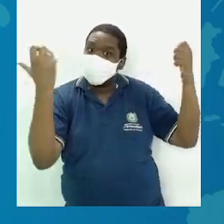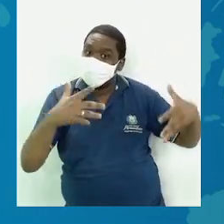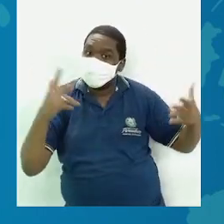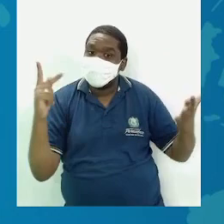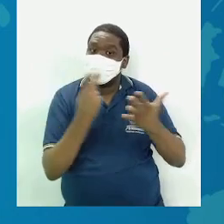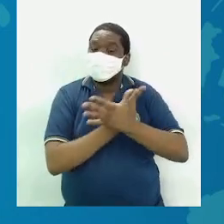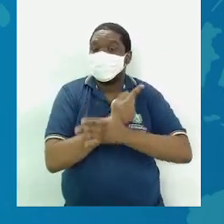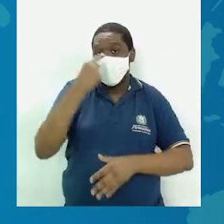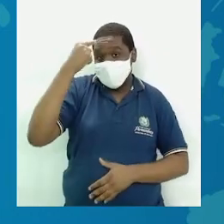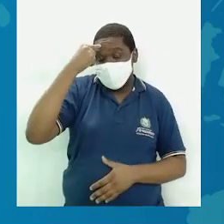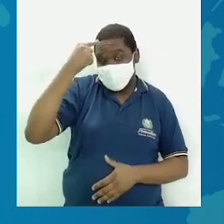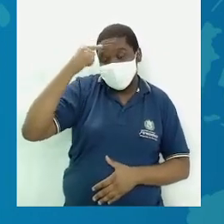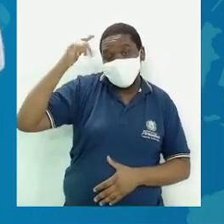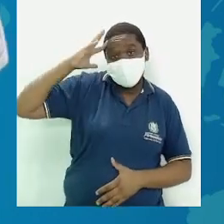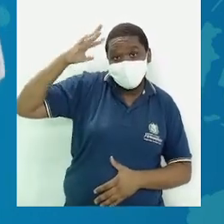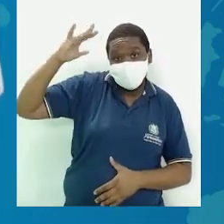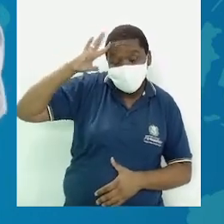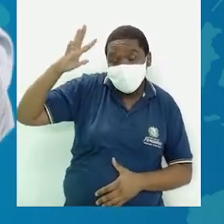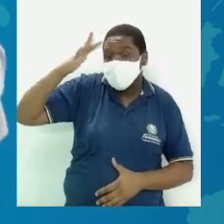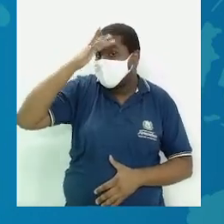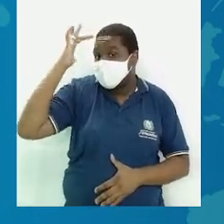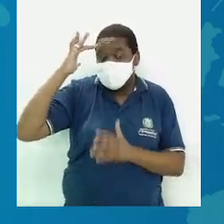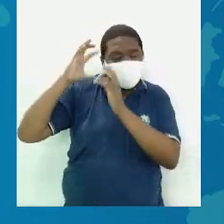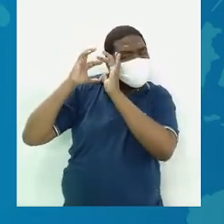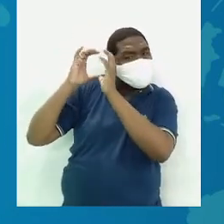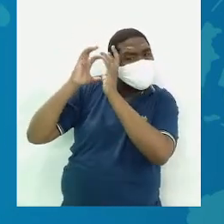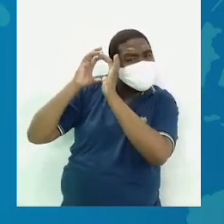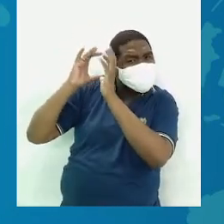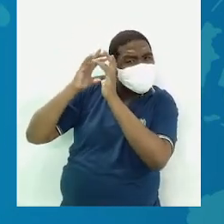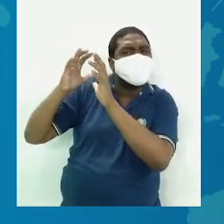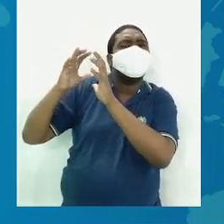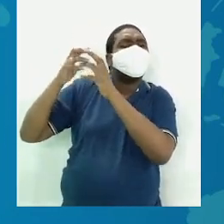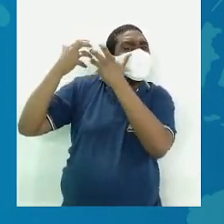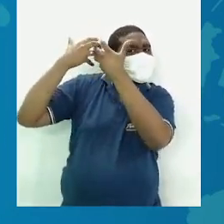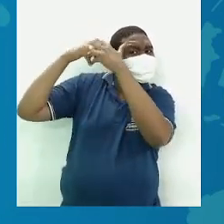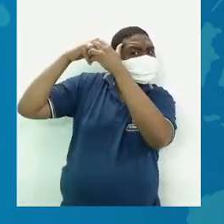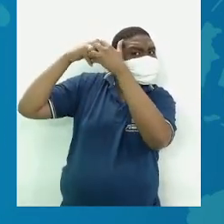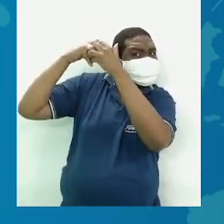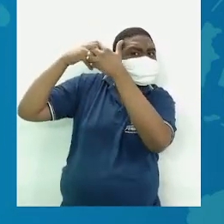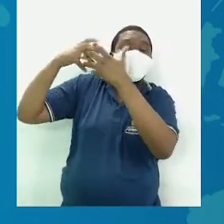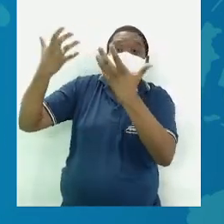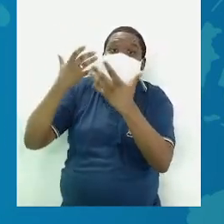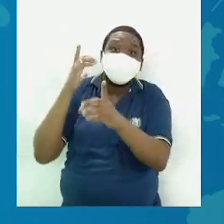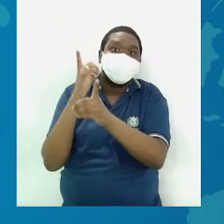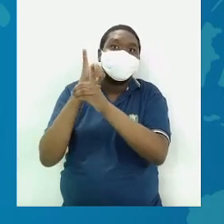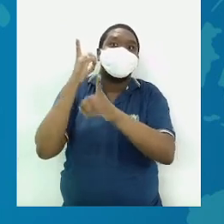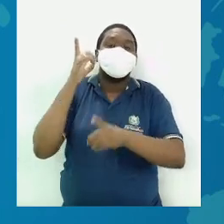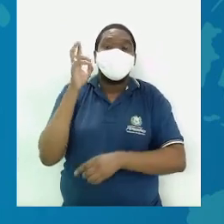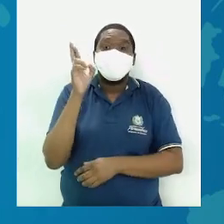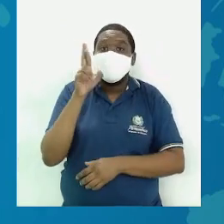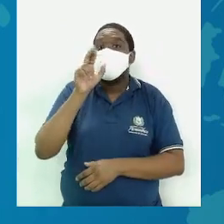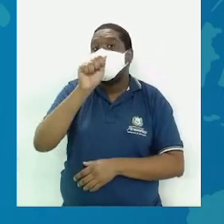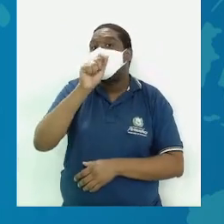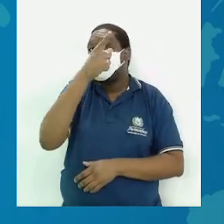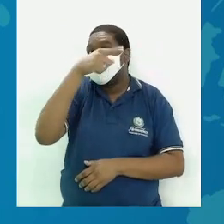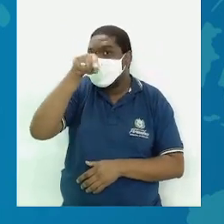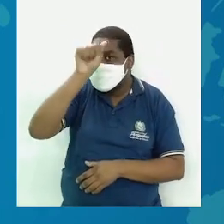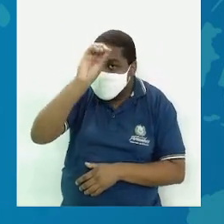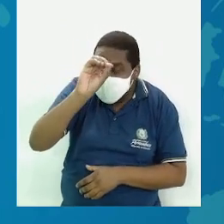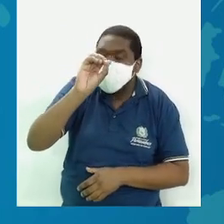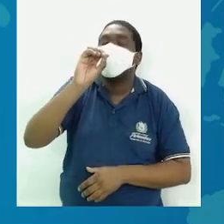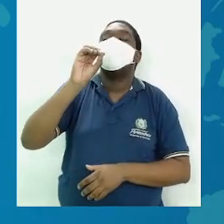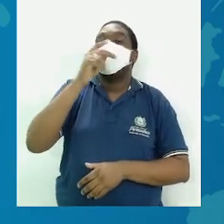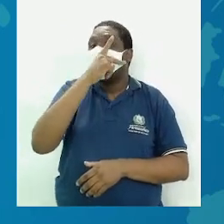filosofia, o pensamento, o raciocinar, ou seja, a busca pela razão, levou os